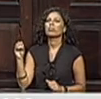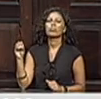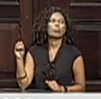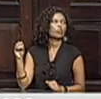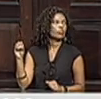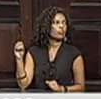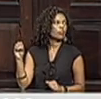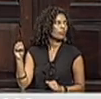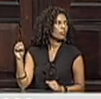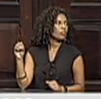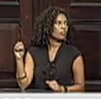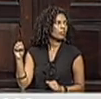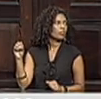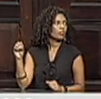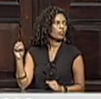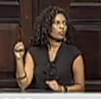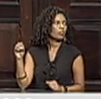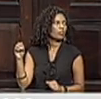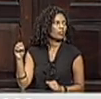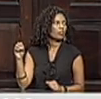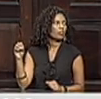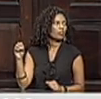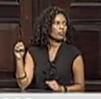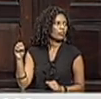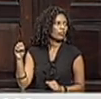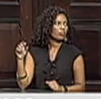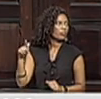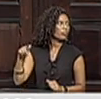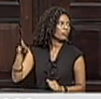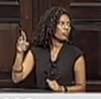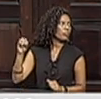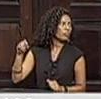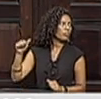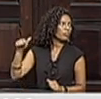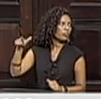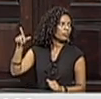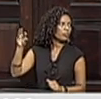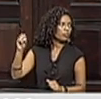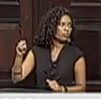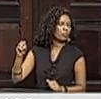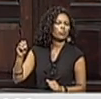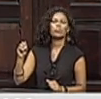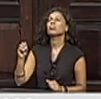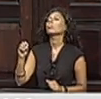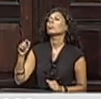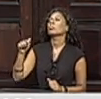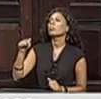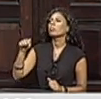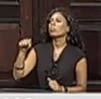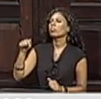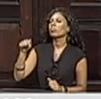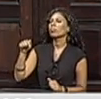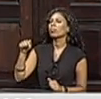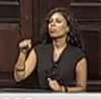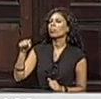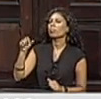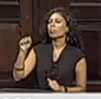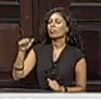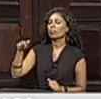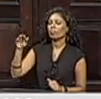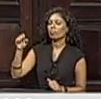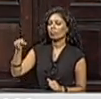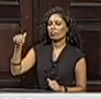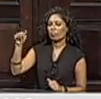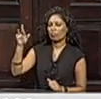Presente está votando. Geraldo Moreira, Geraldo Pudim, Gustavo Tutuca, Iranildo Campos, Marcelo